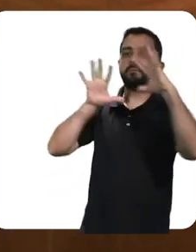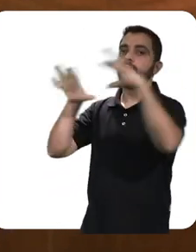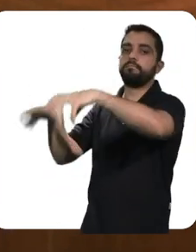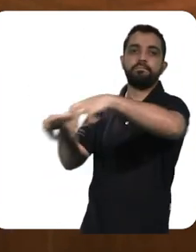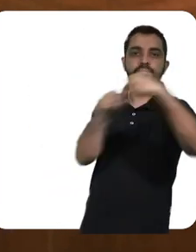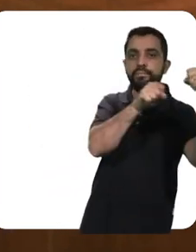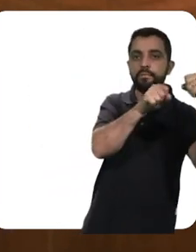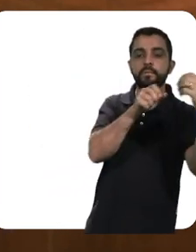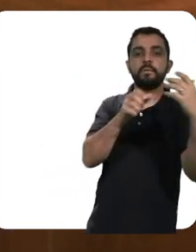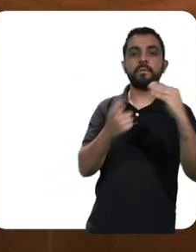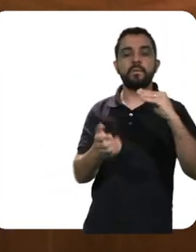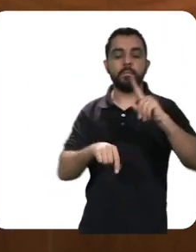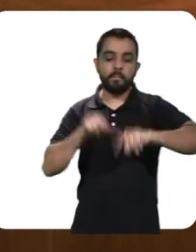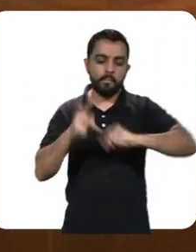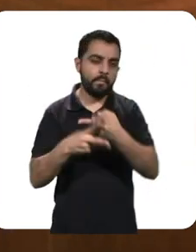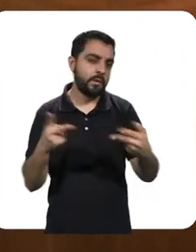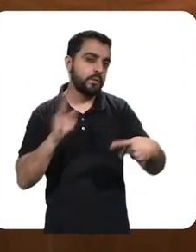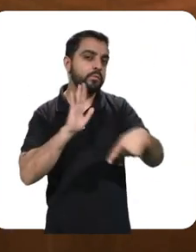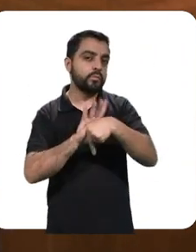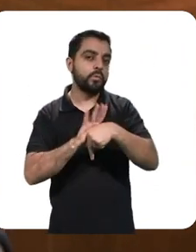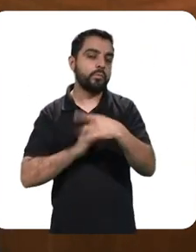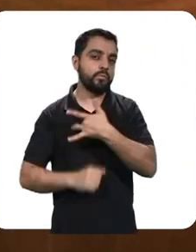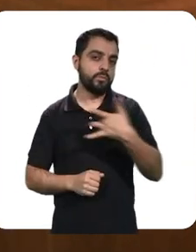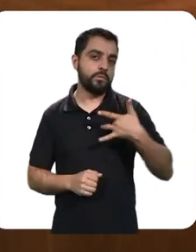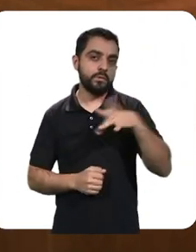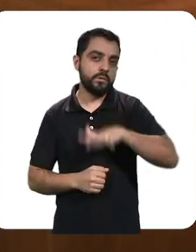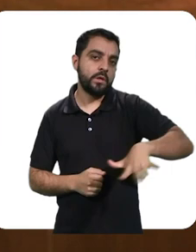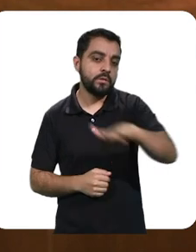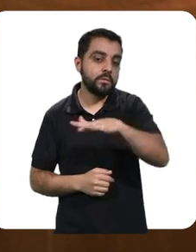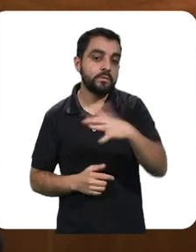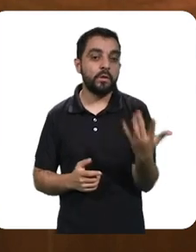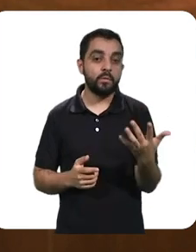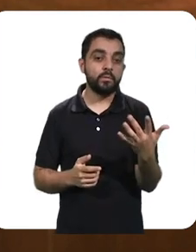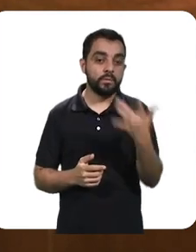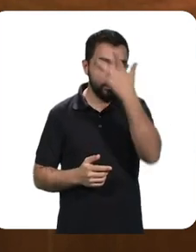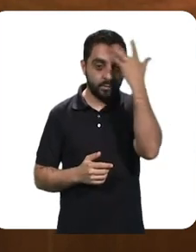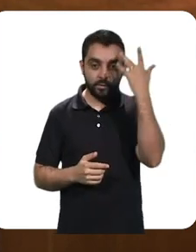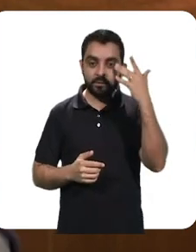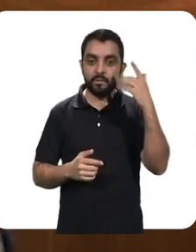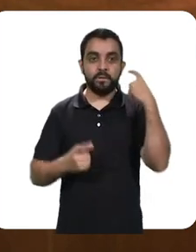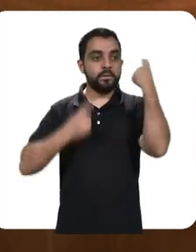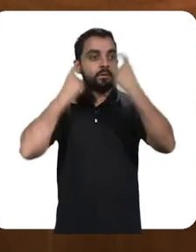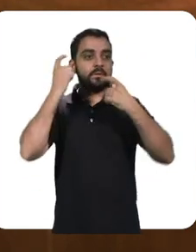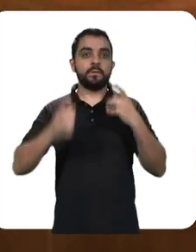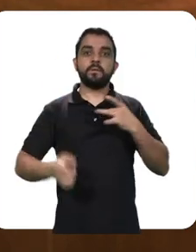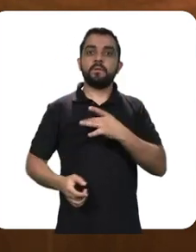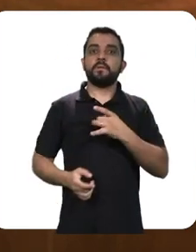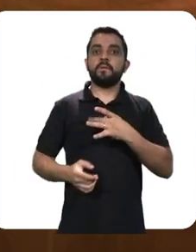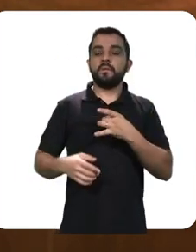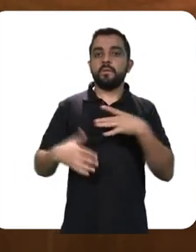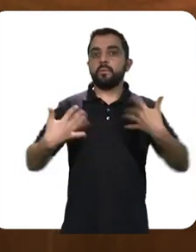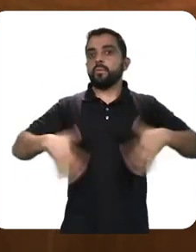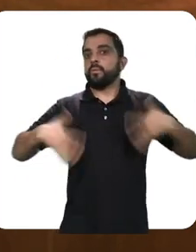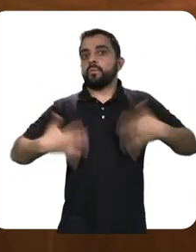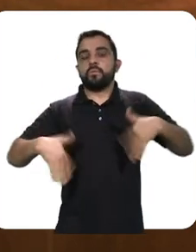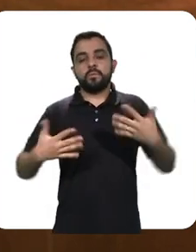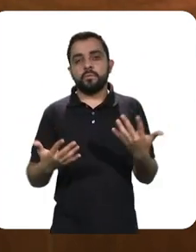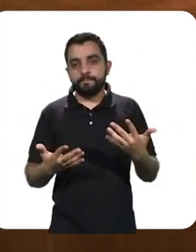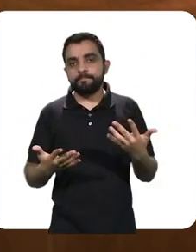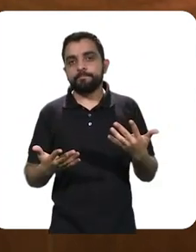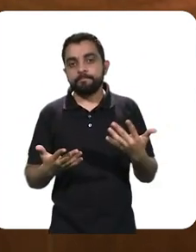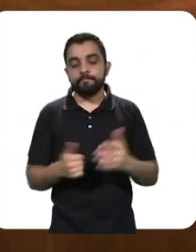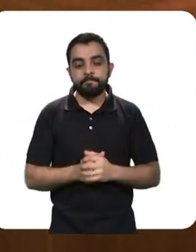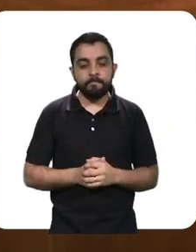desses insumos de saúde. É, e isso para uma pessoa leiga que já está preocupada, né, soa como algo mais assustador